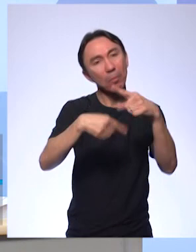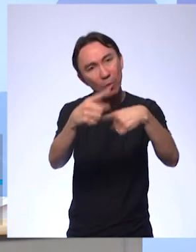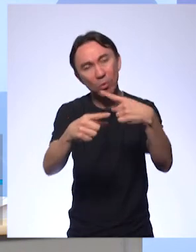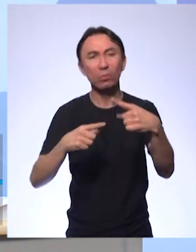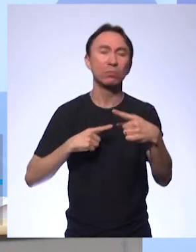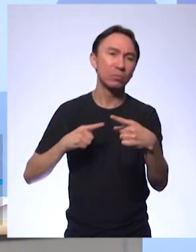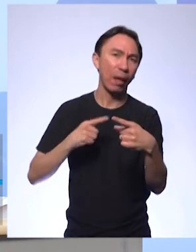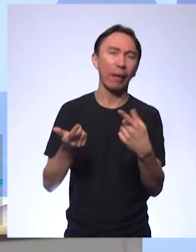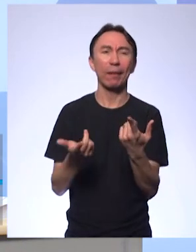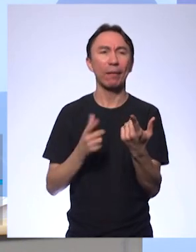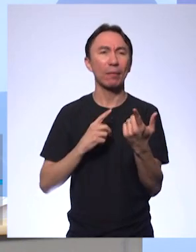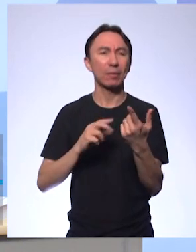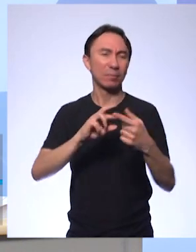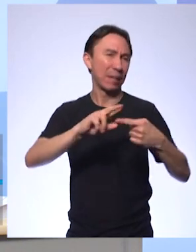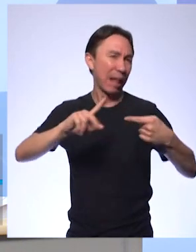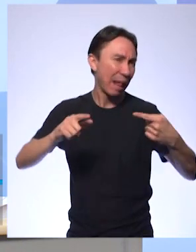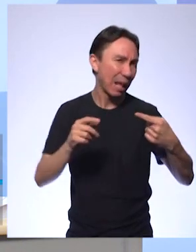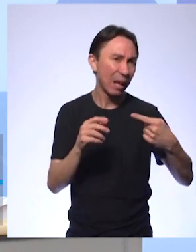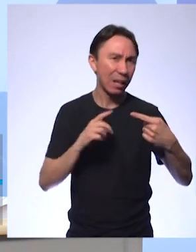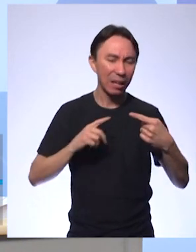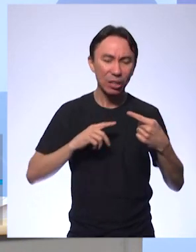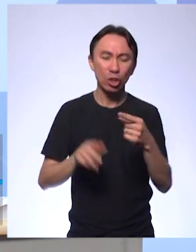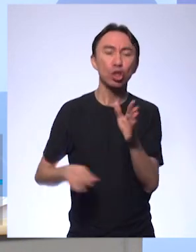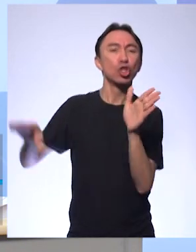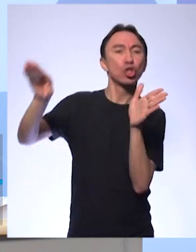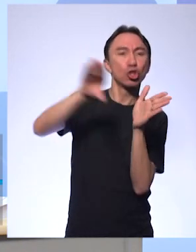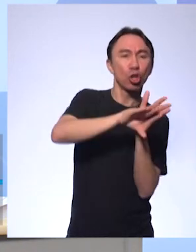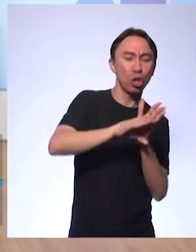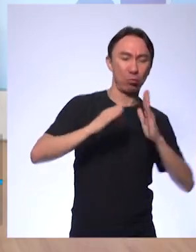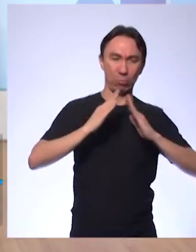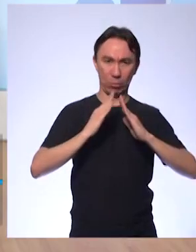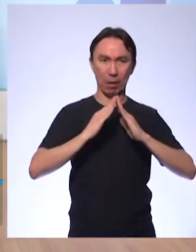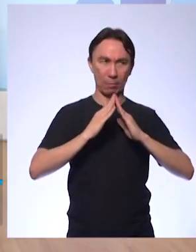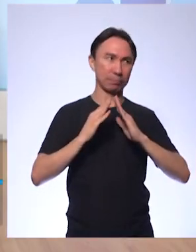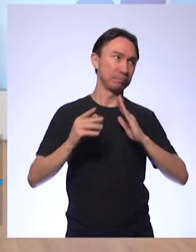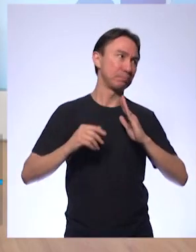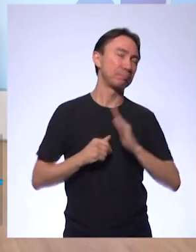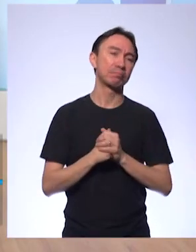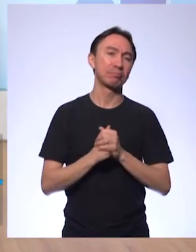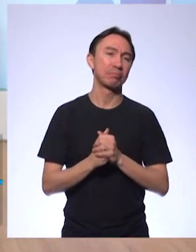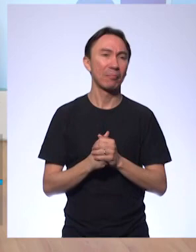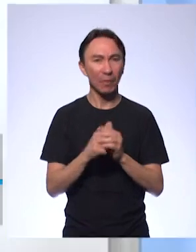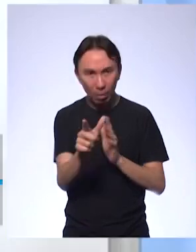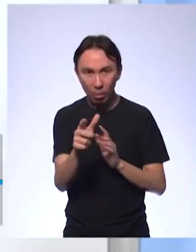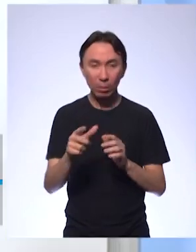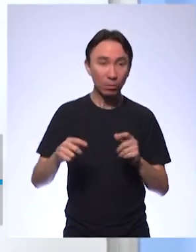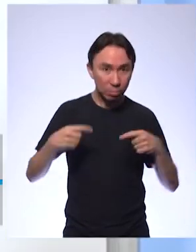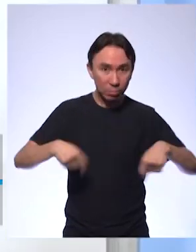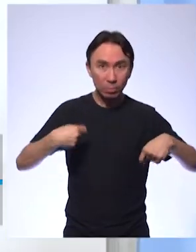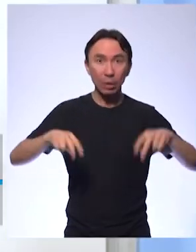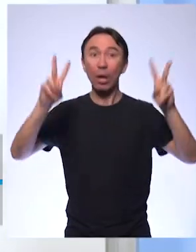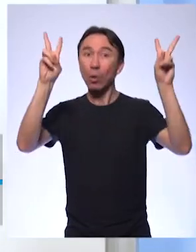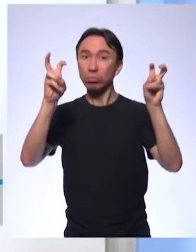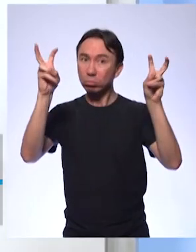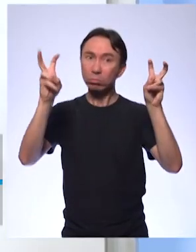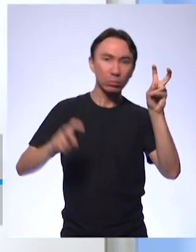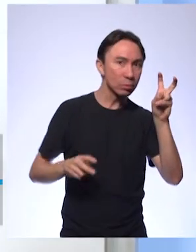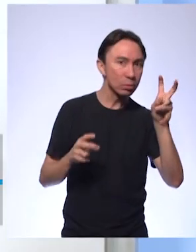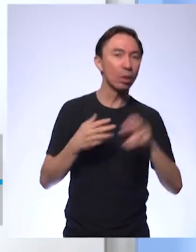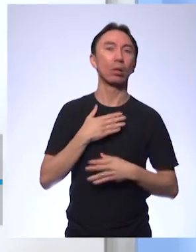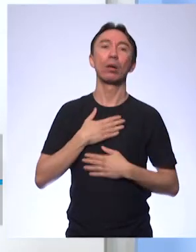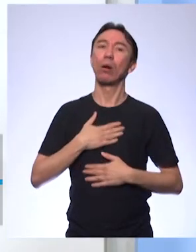existe, ela chega em nossas casas. Nós vamos precisar discutir esse assunto com mais Isso, calma, viu?